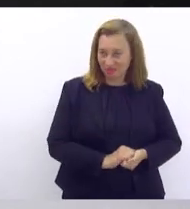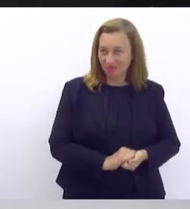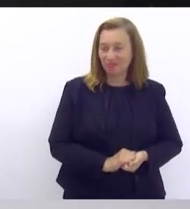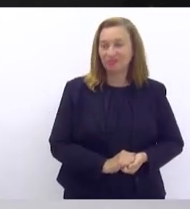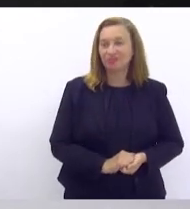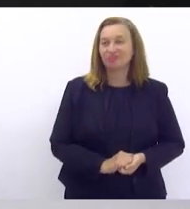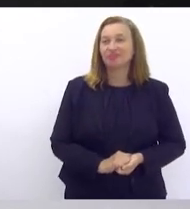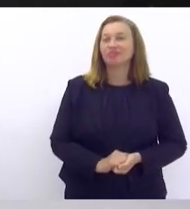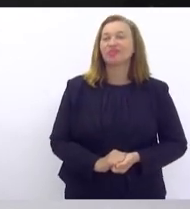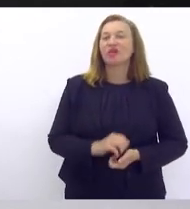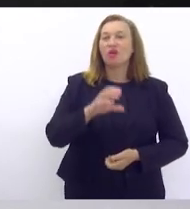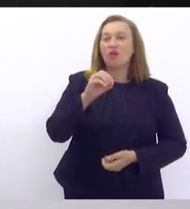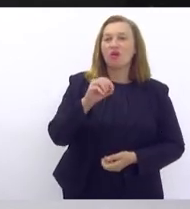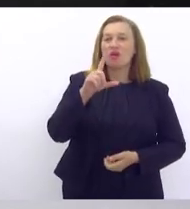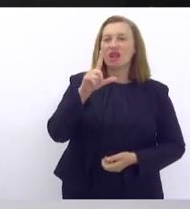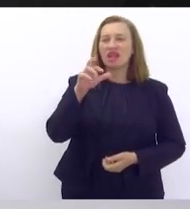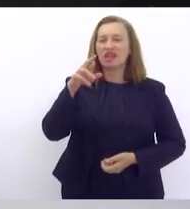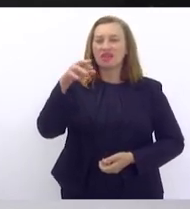Olívia.